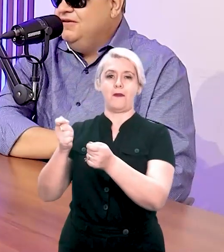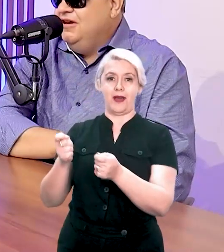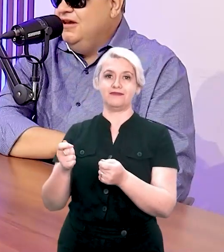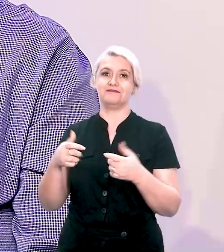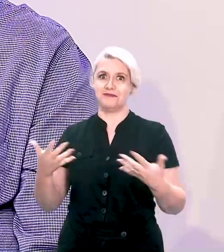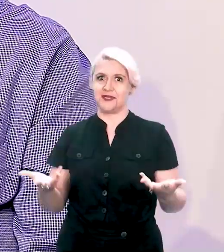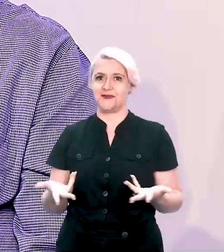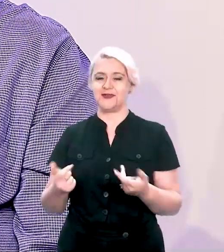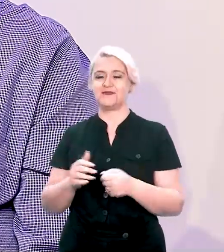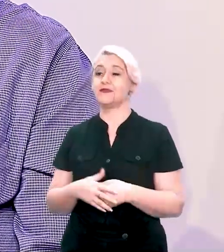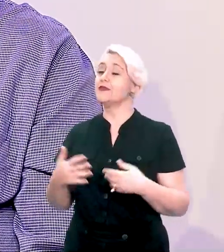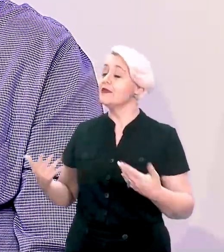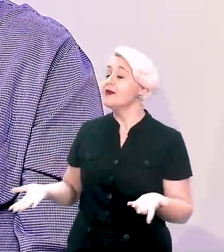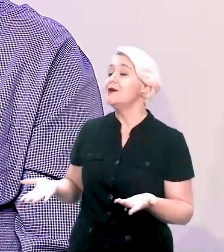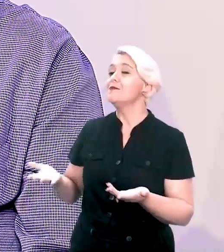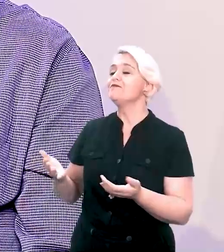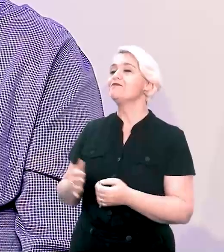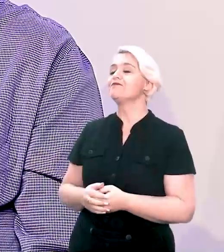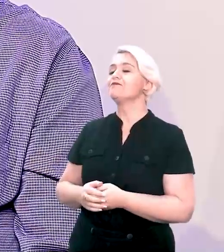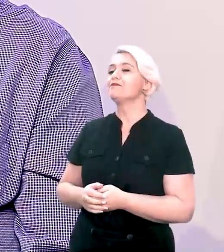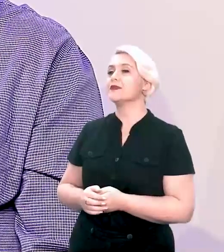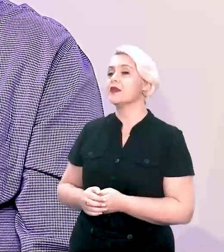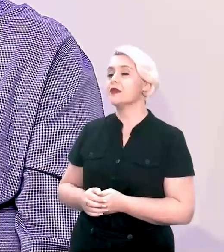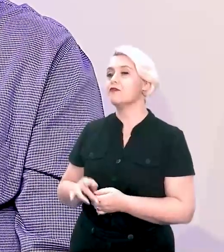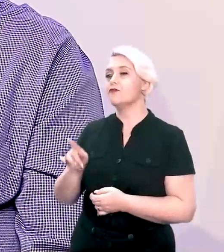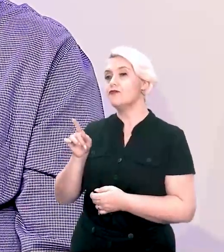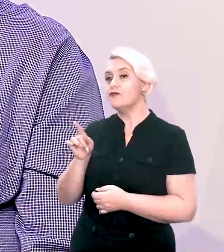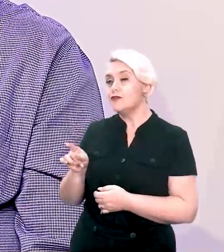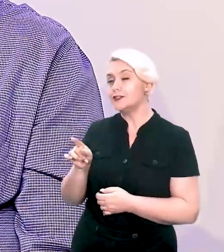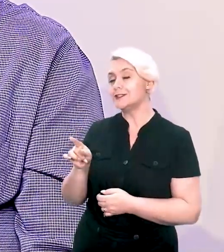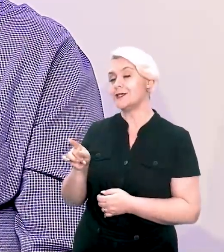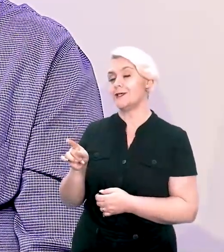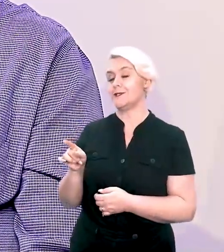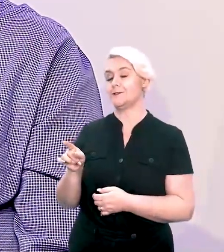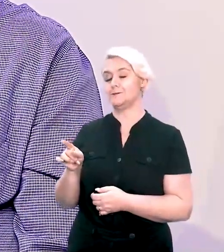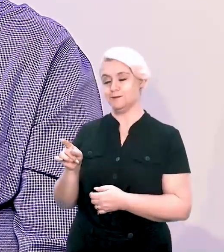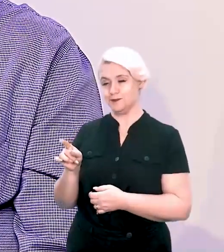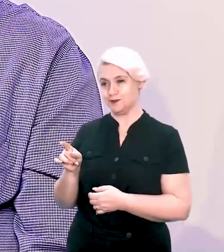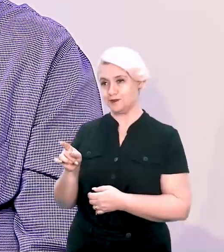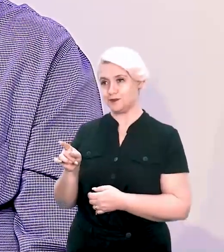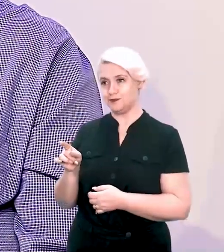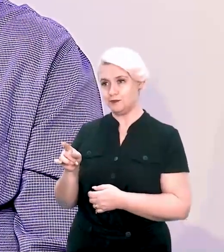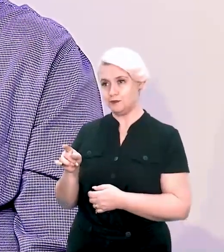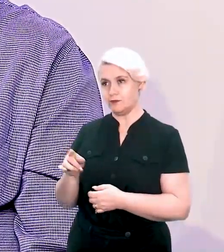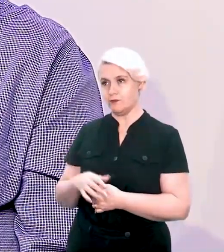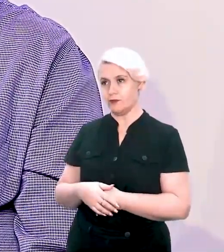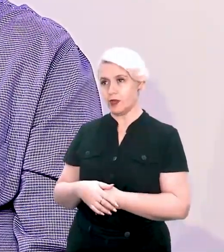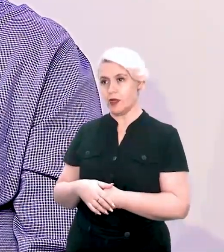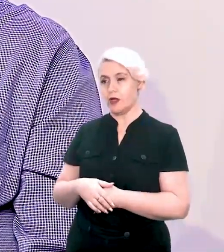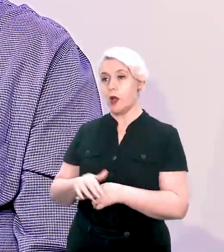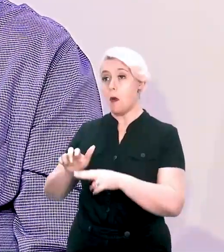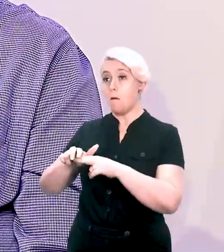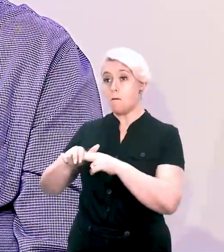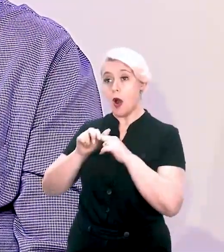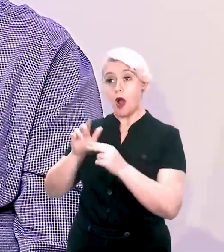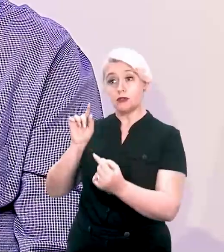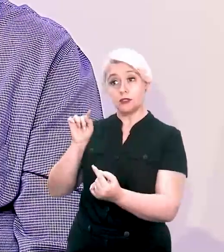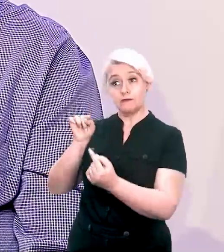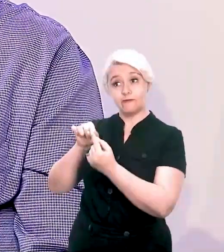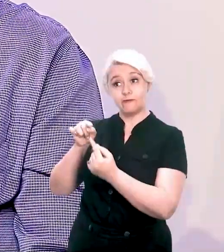Petri, e aí você por conta do Fabinho, você